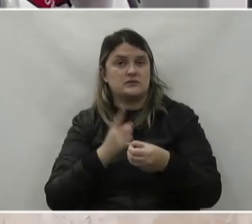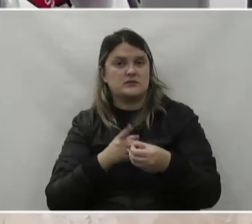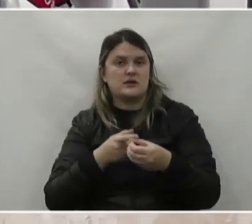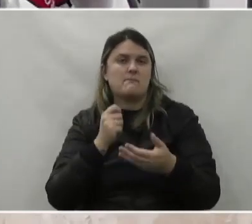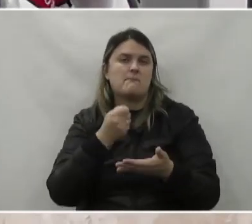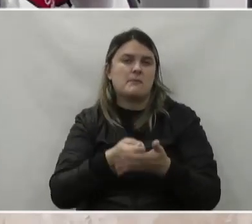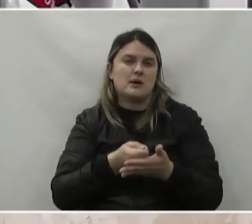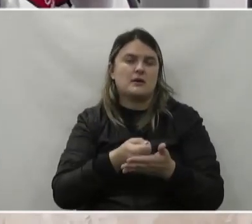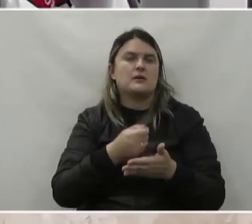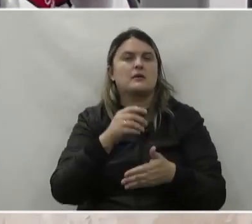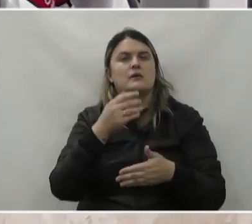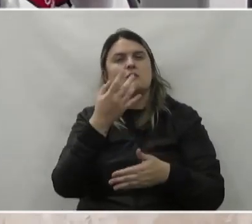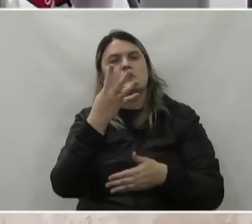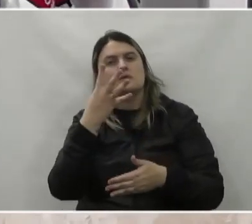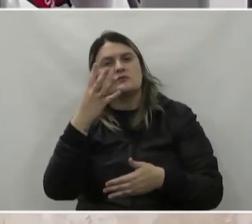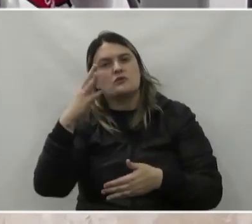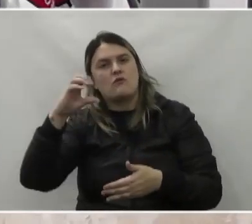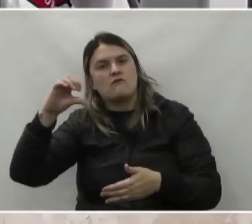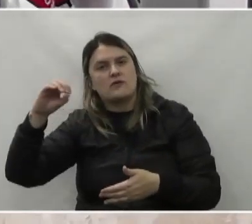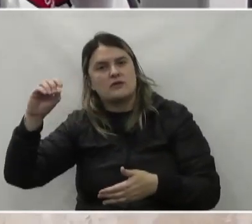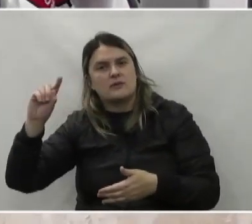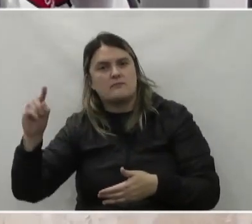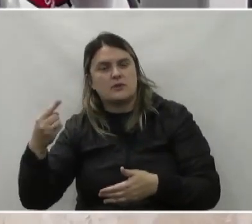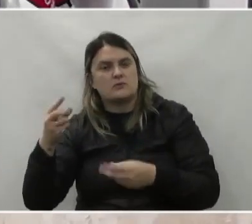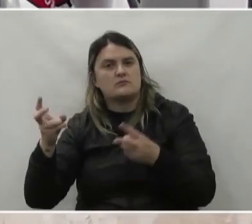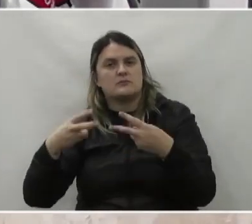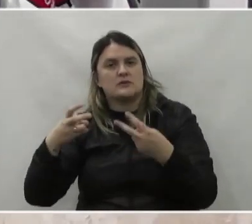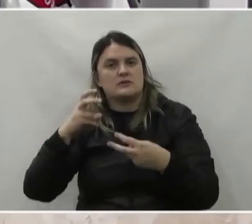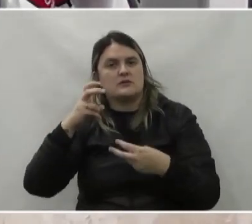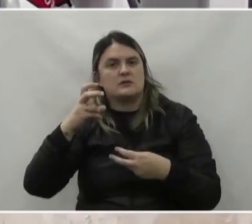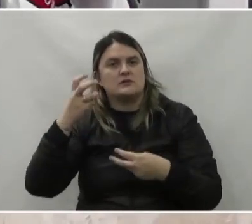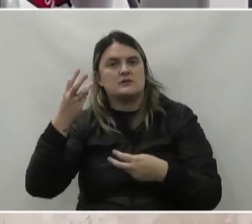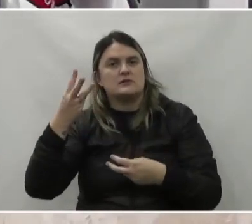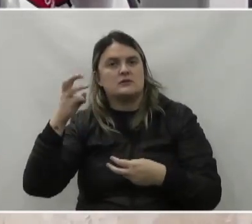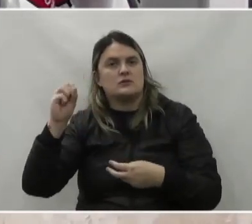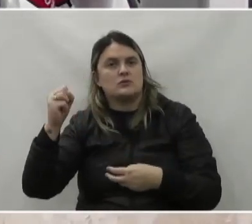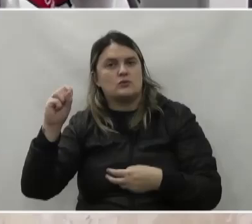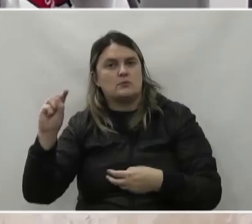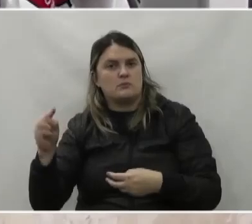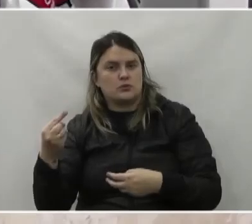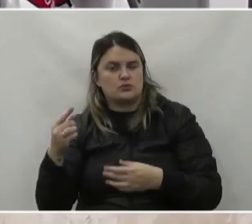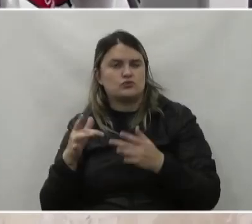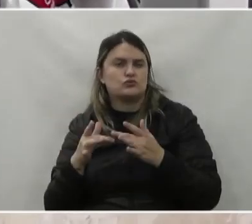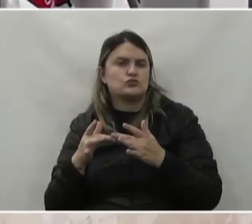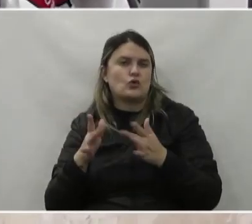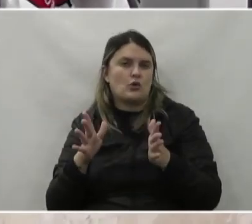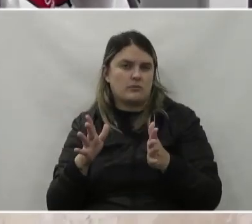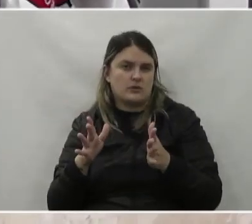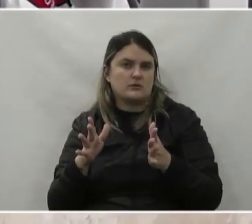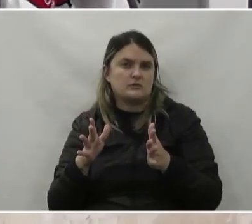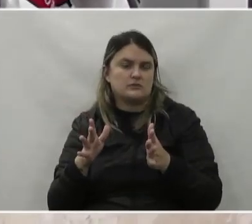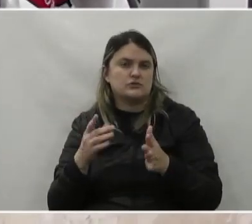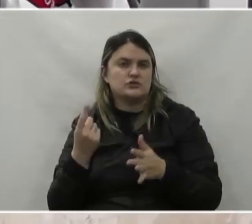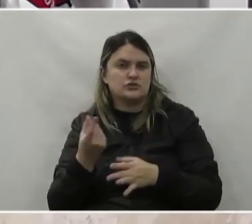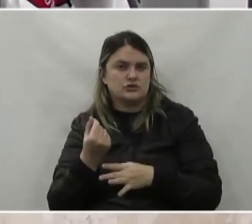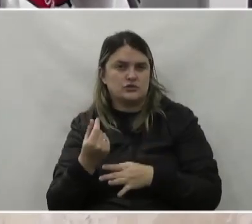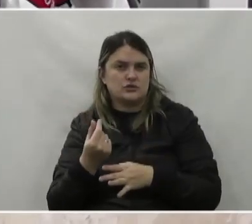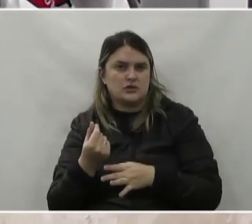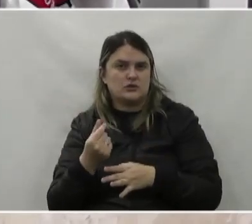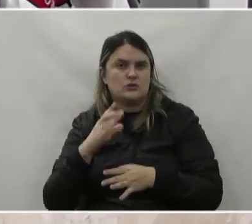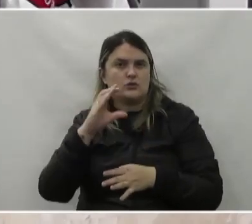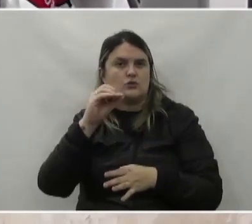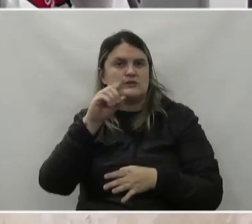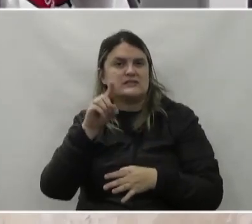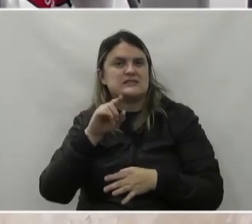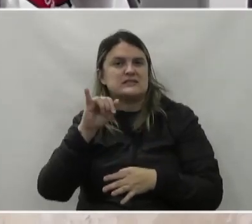de 490 mil e arrecada 538 mil. Vai sobrar um dinheiro para a CUSIP, que